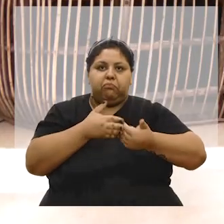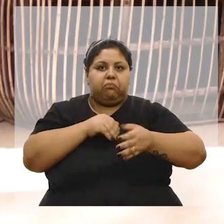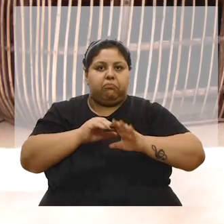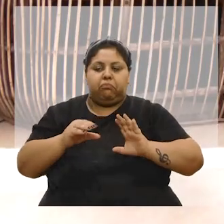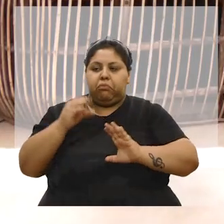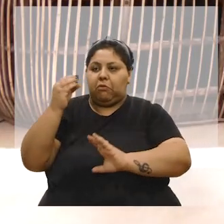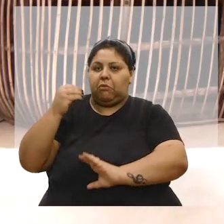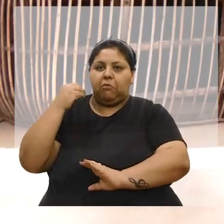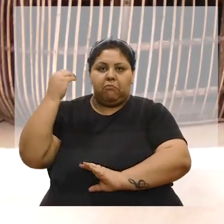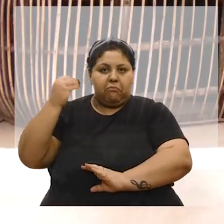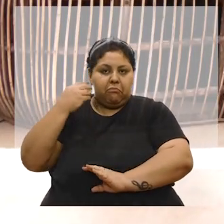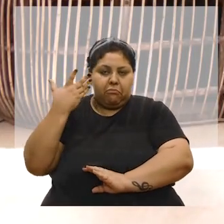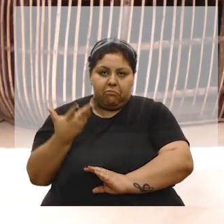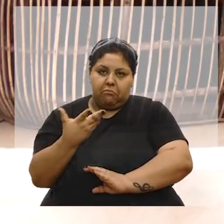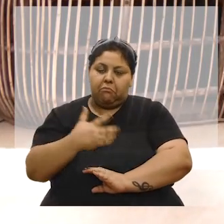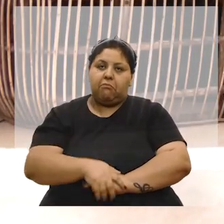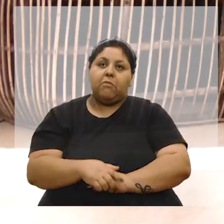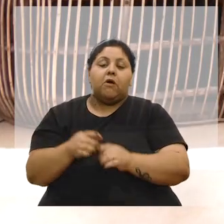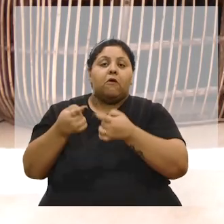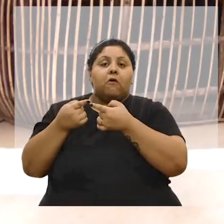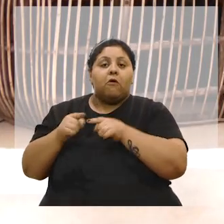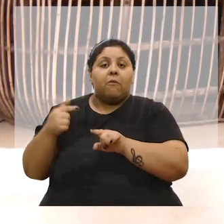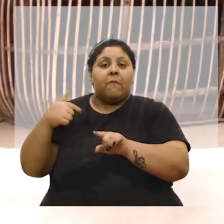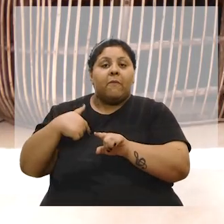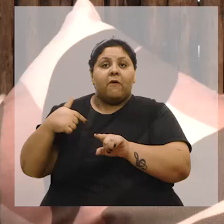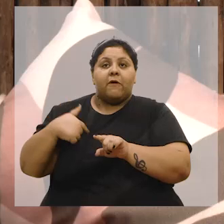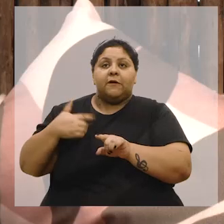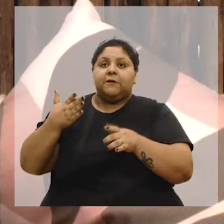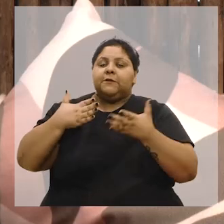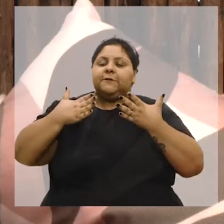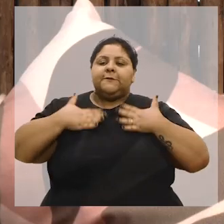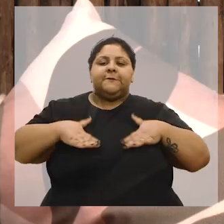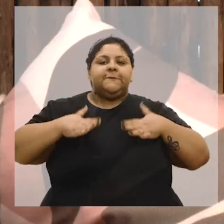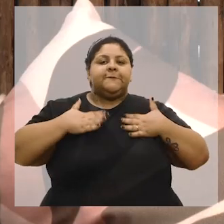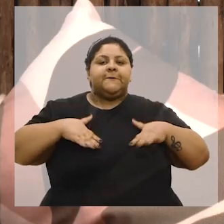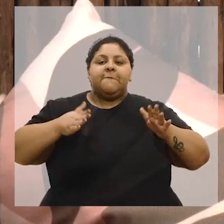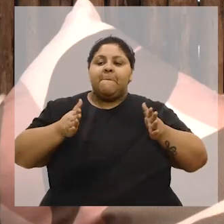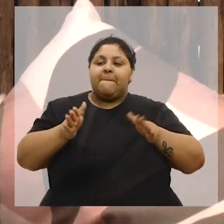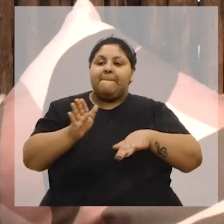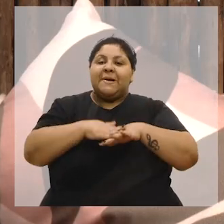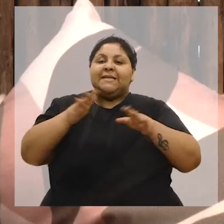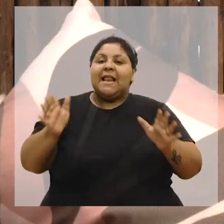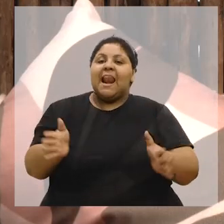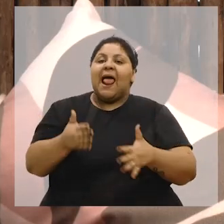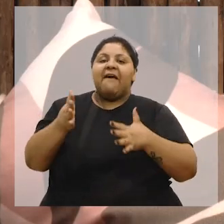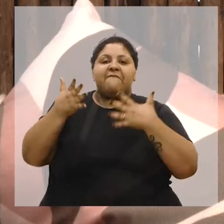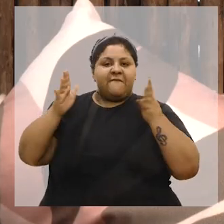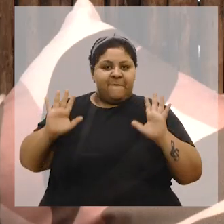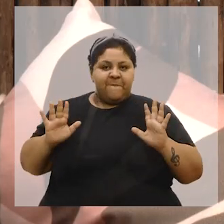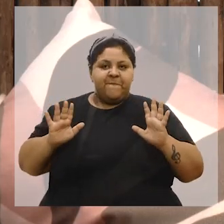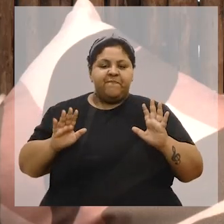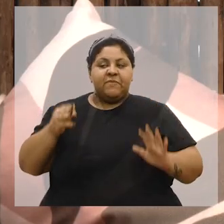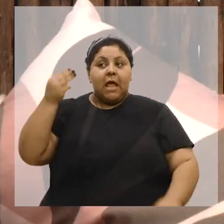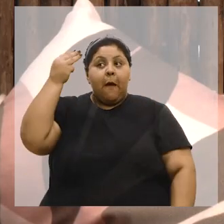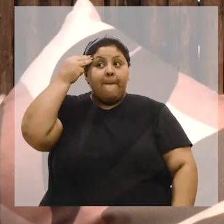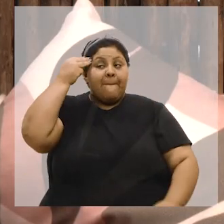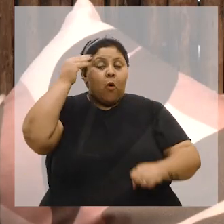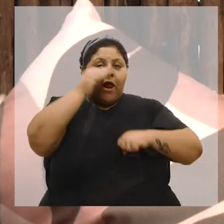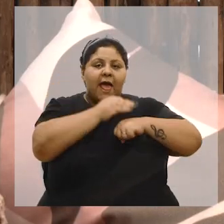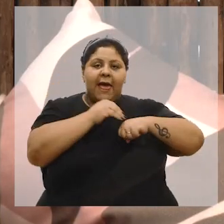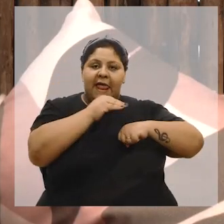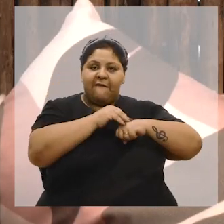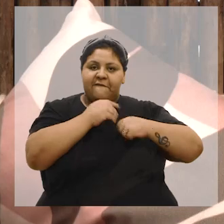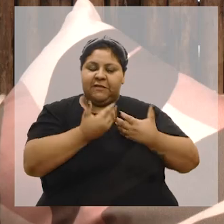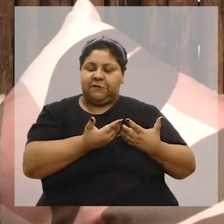tipo de experiência gastronômica, mas é o que me deixa confortável, assim. Eu acho que memória